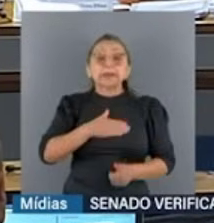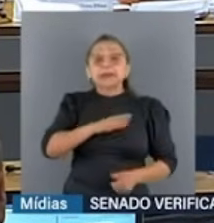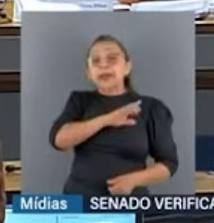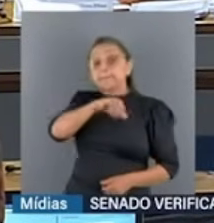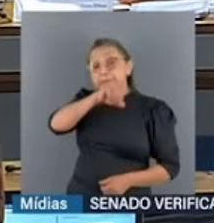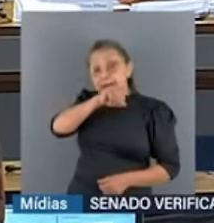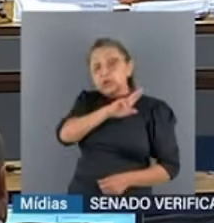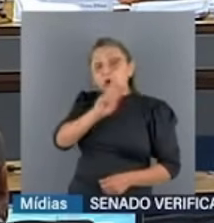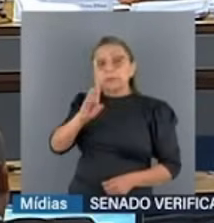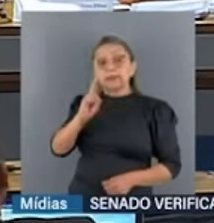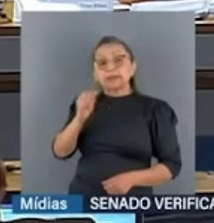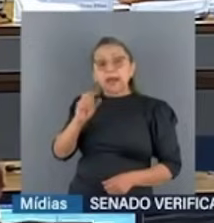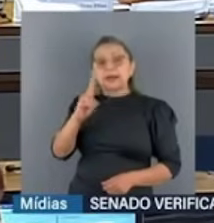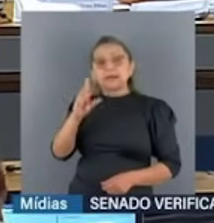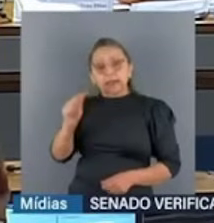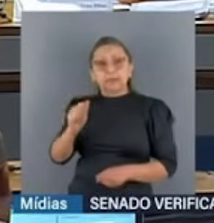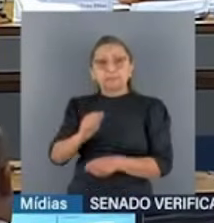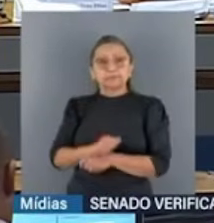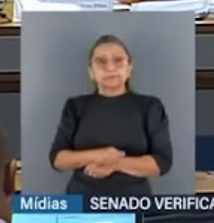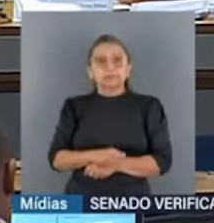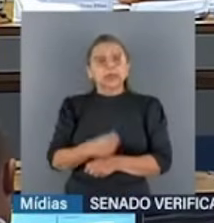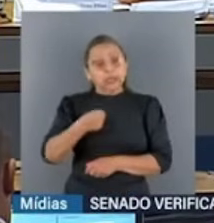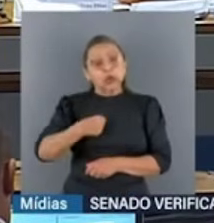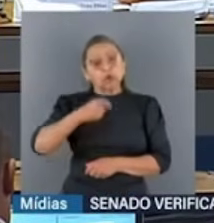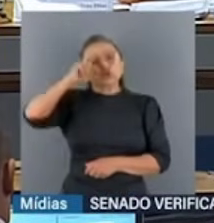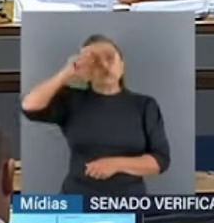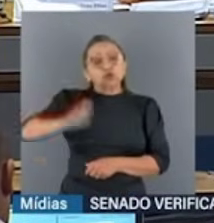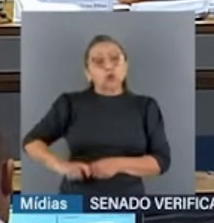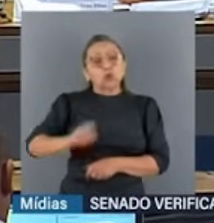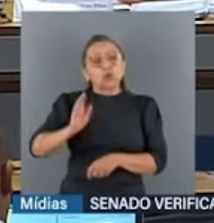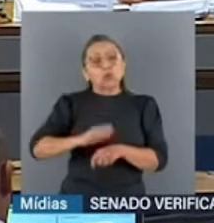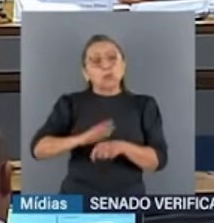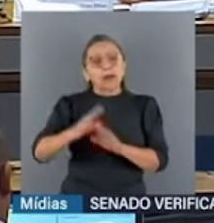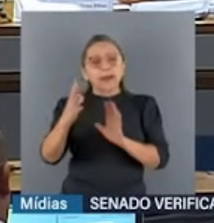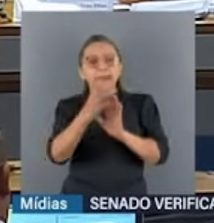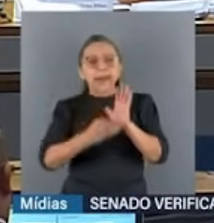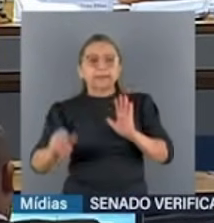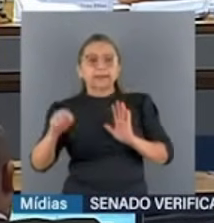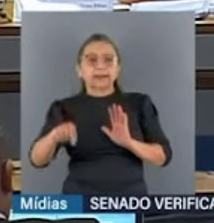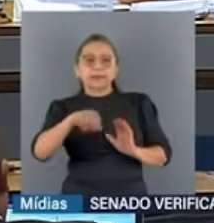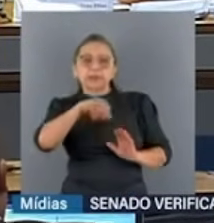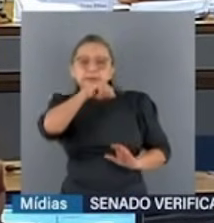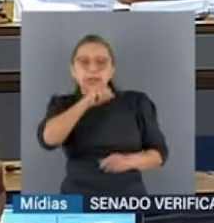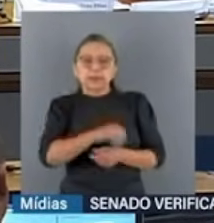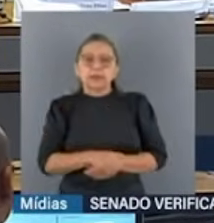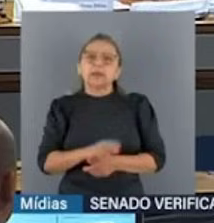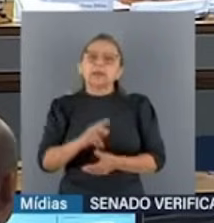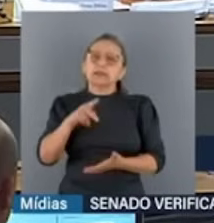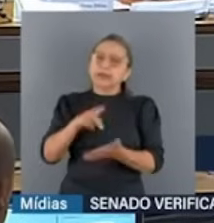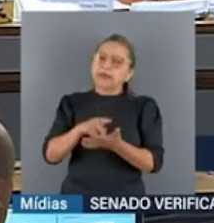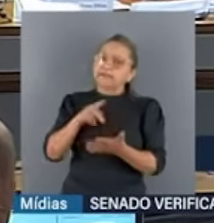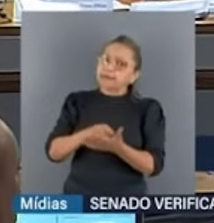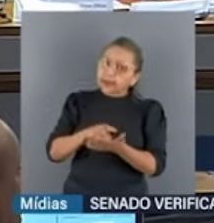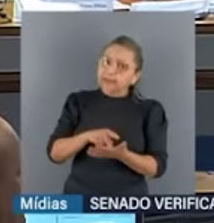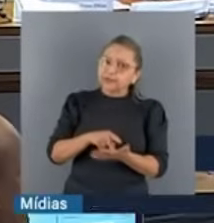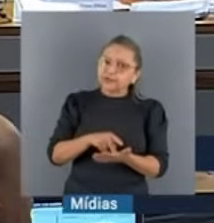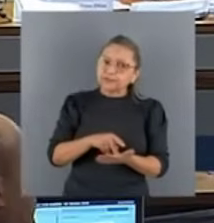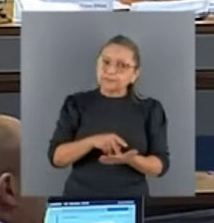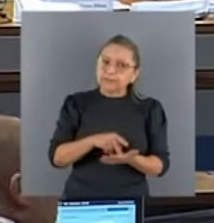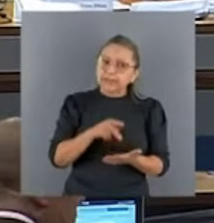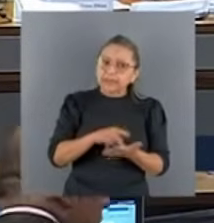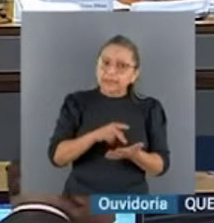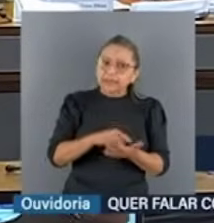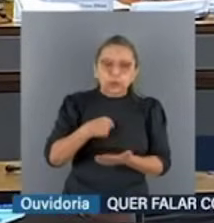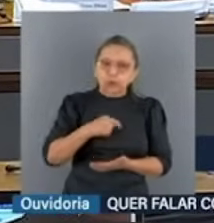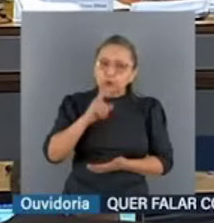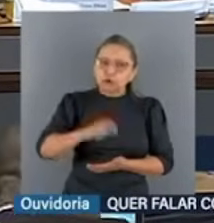Dadá. E eu sou uma réplica de Dadá. E, na verdade, não sou